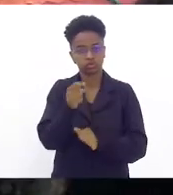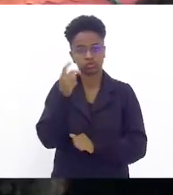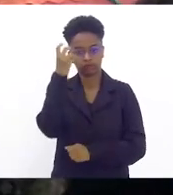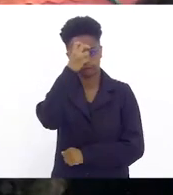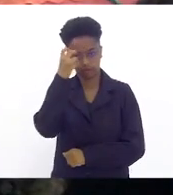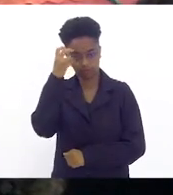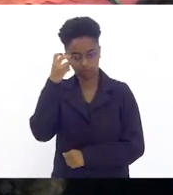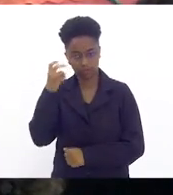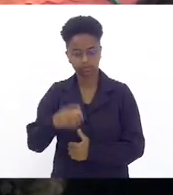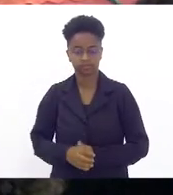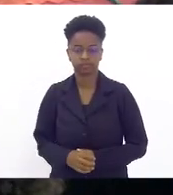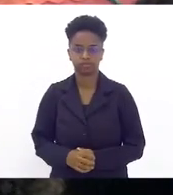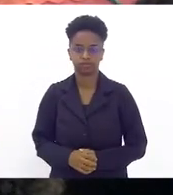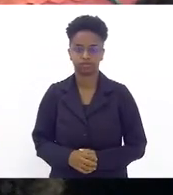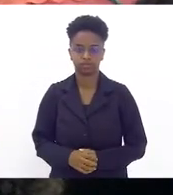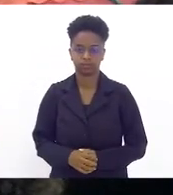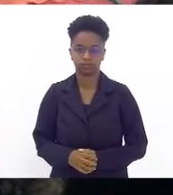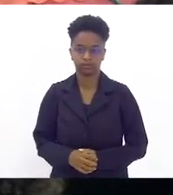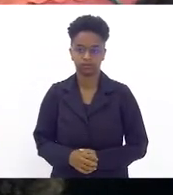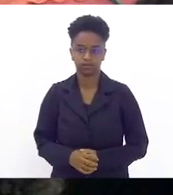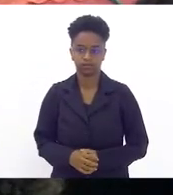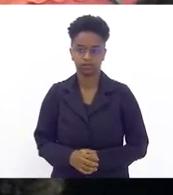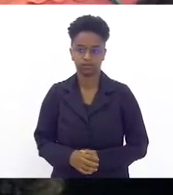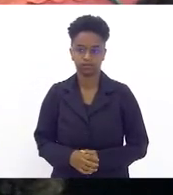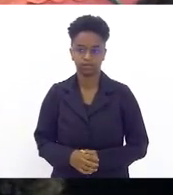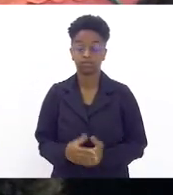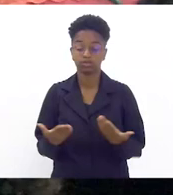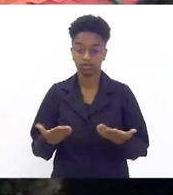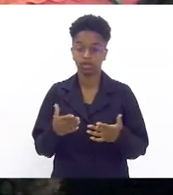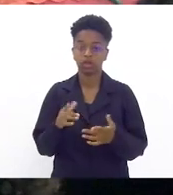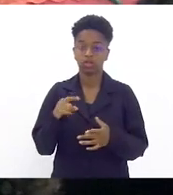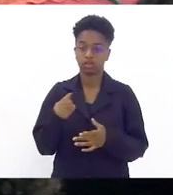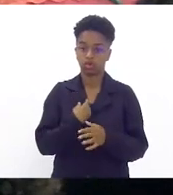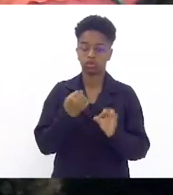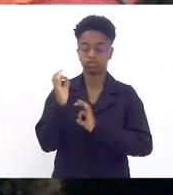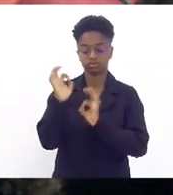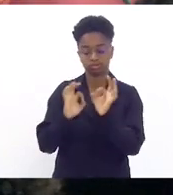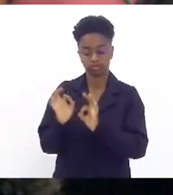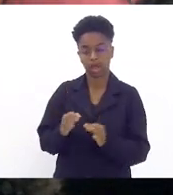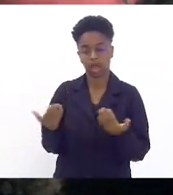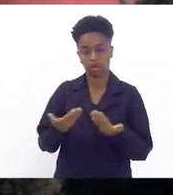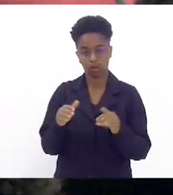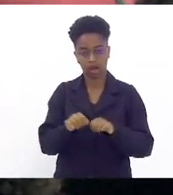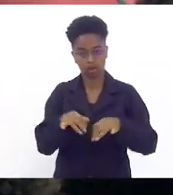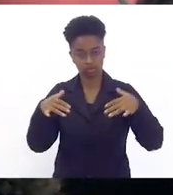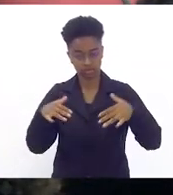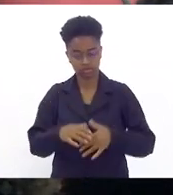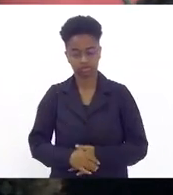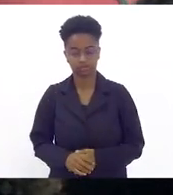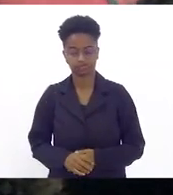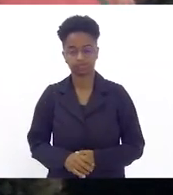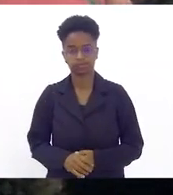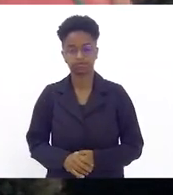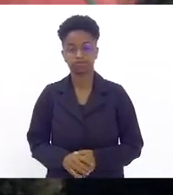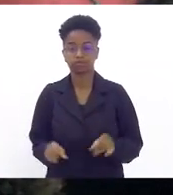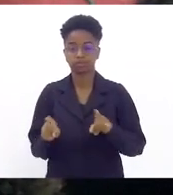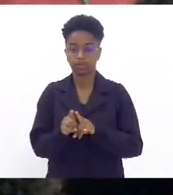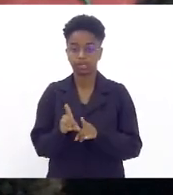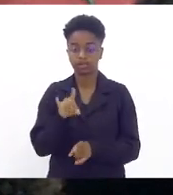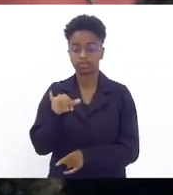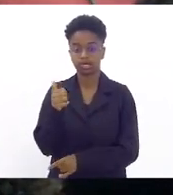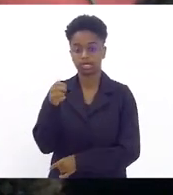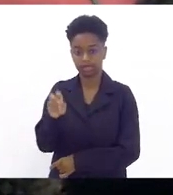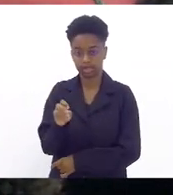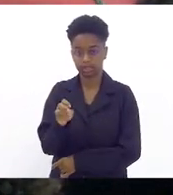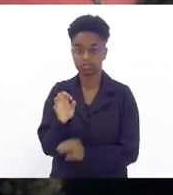Lima no qual se agendou essa essa nossa audiência pública e no dia 15